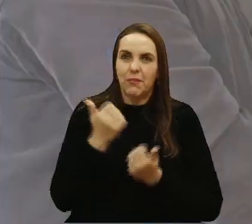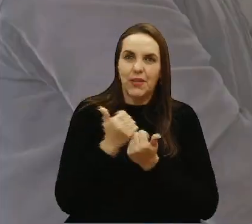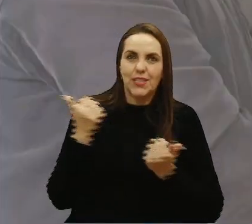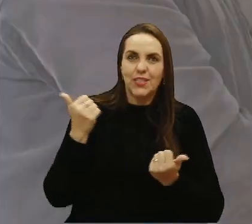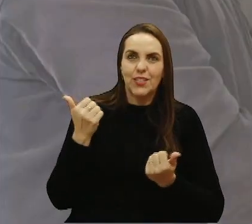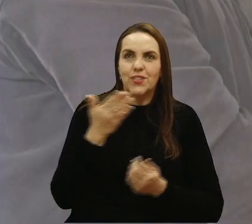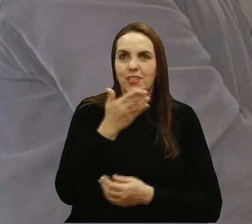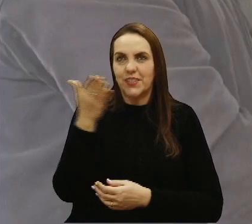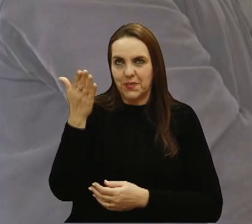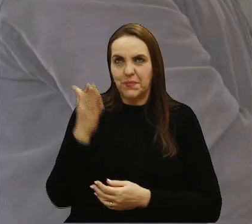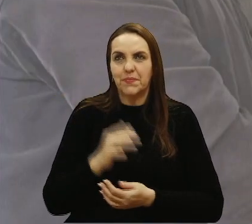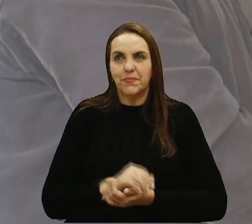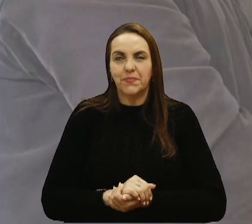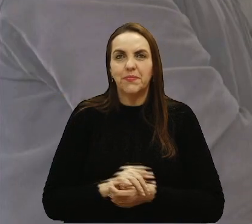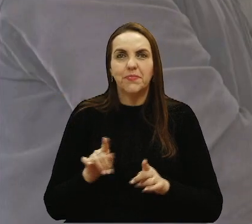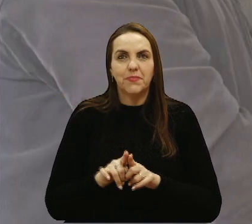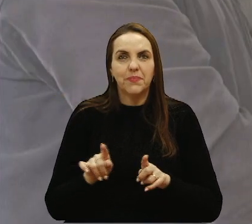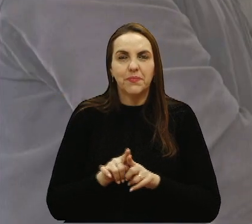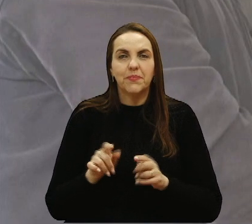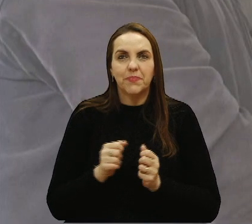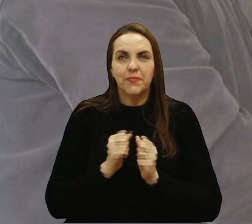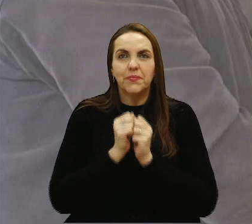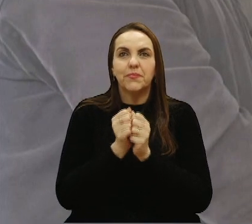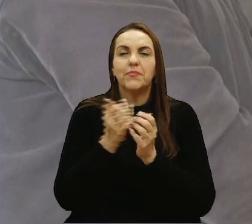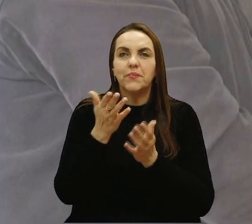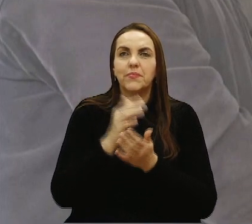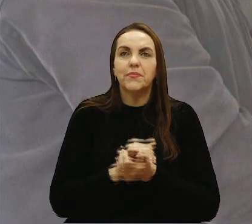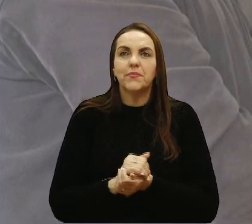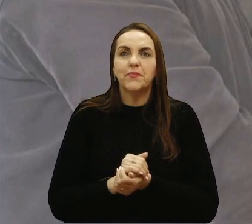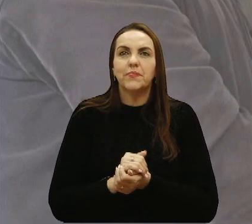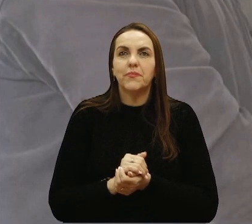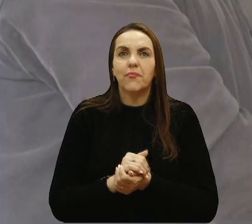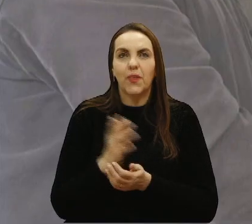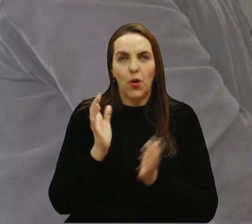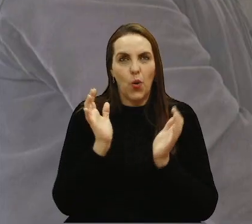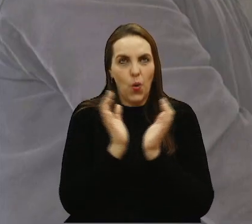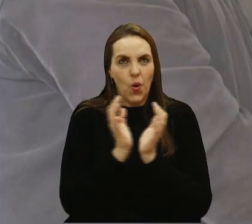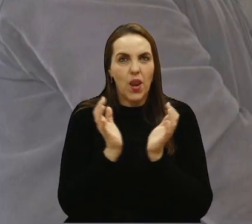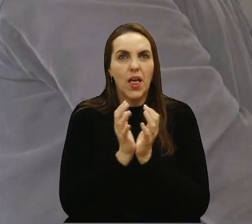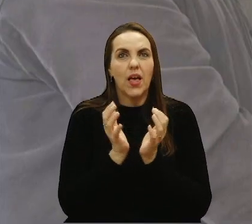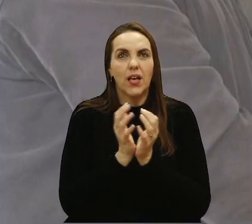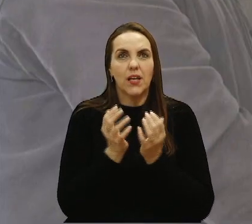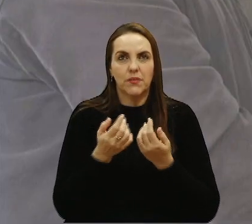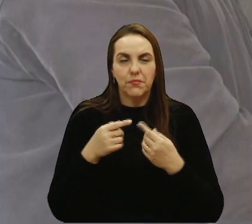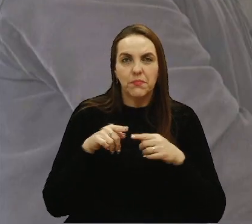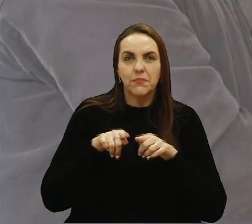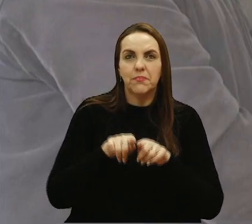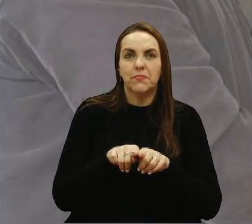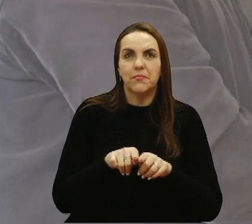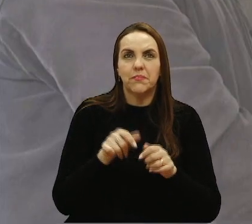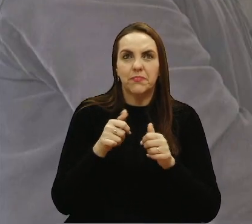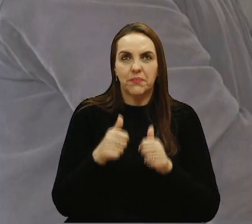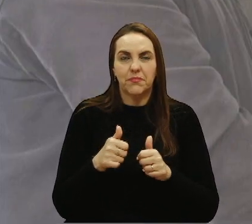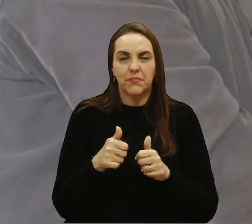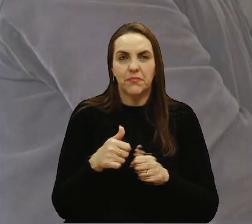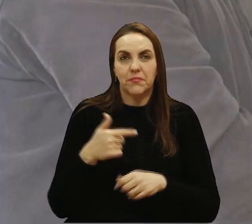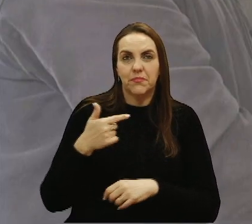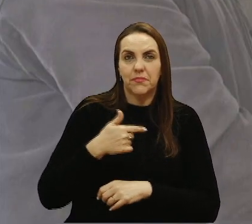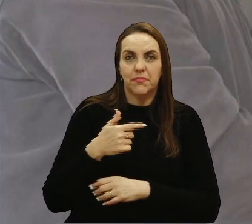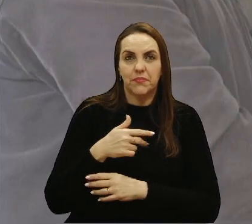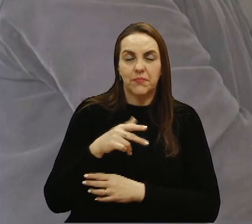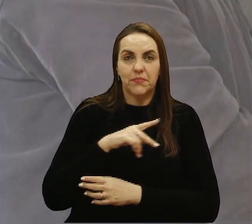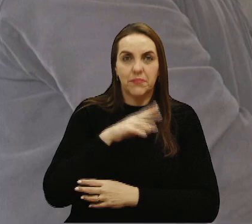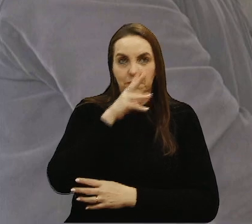ali, por gentileza. Aí, juntamente ali com o nosso grande colega, um grande parceiro, um subprefeito que eu digo